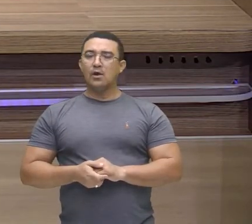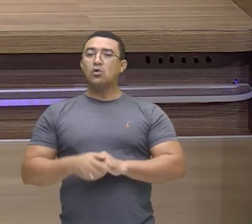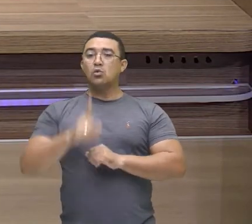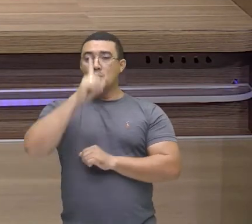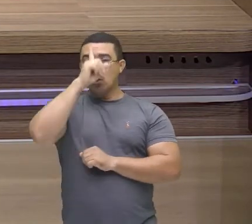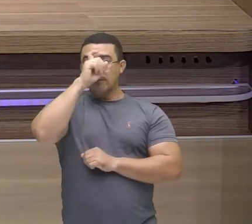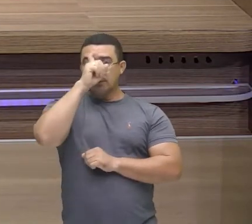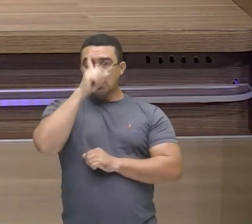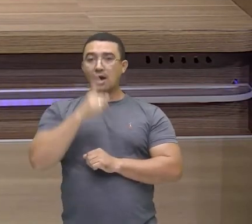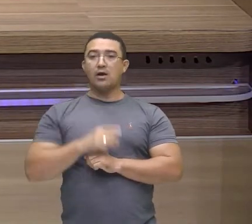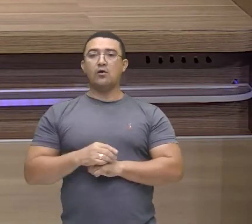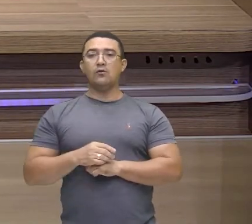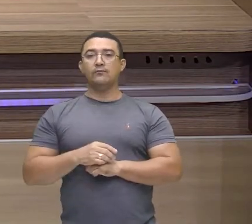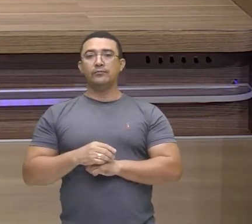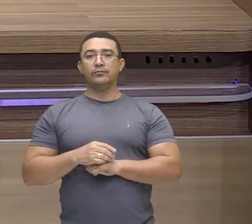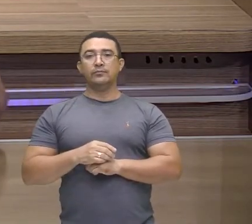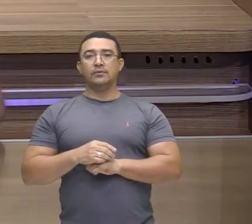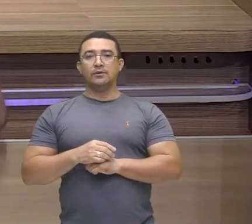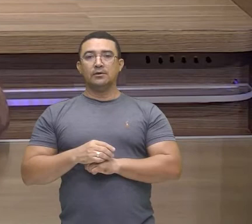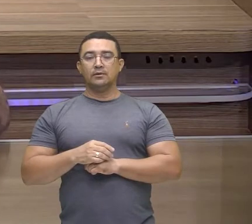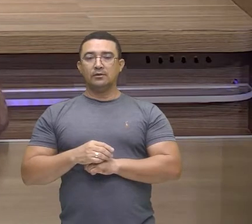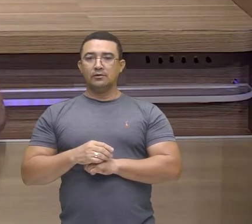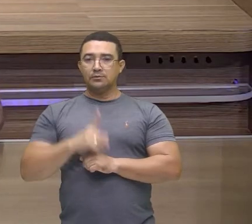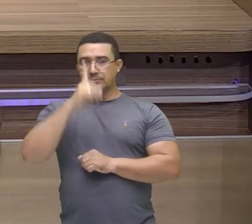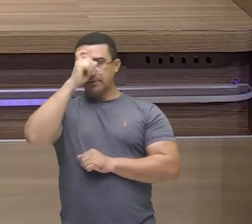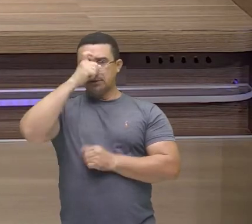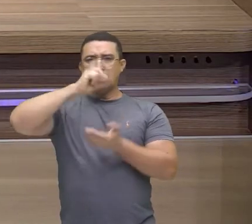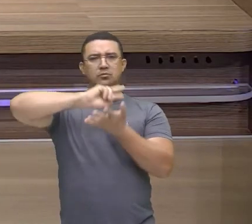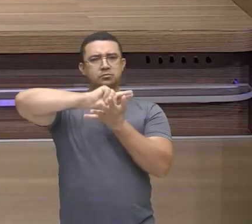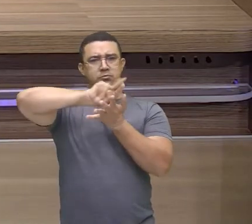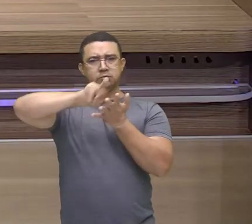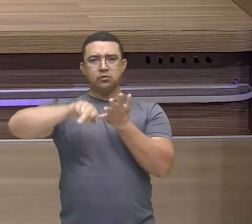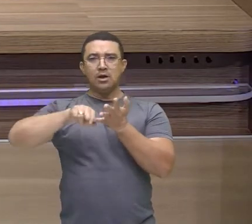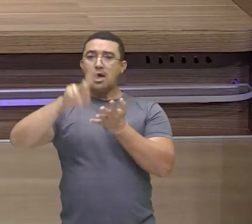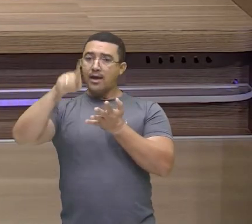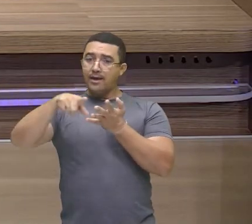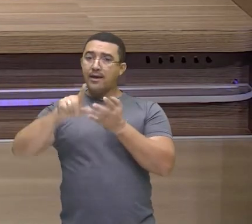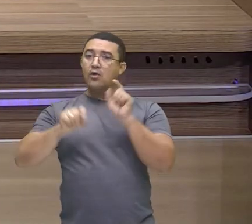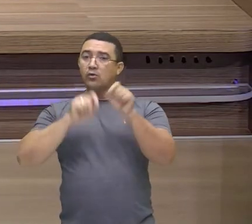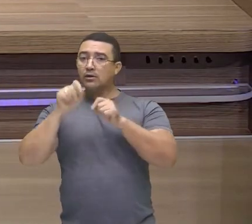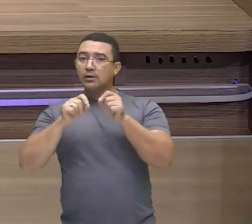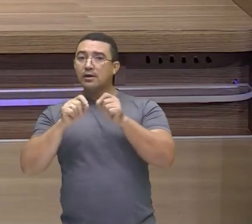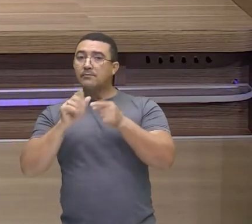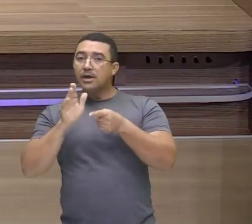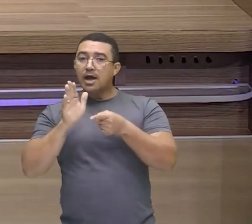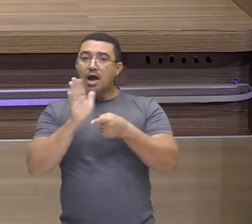hospitais, o hospital, o pronto-socorro, né, eles são para fazer o